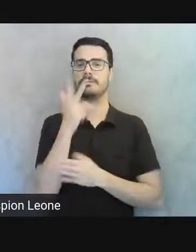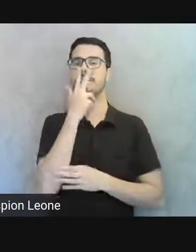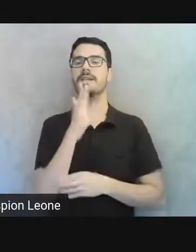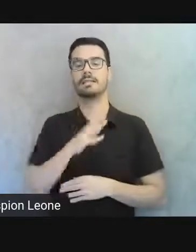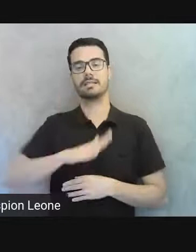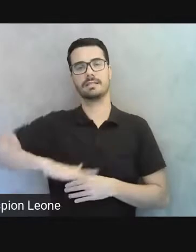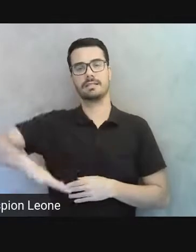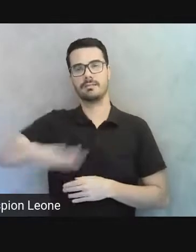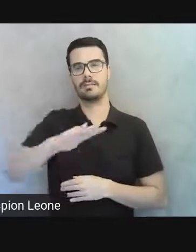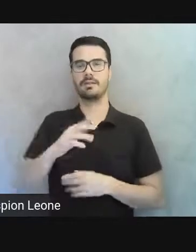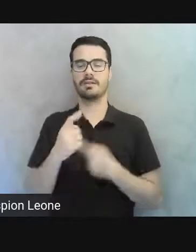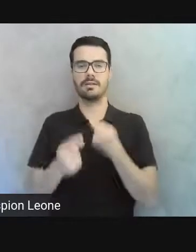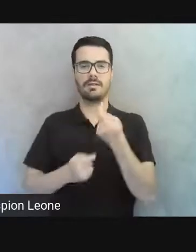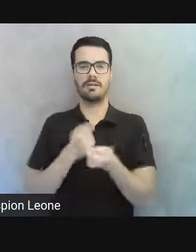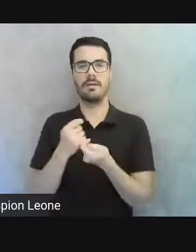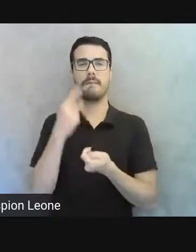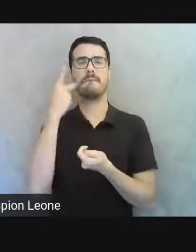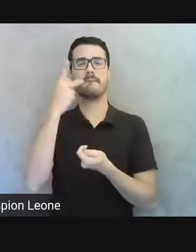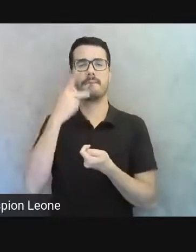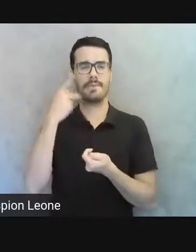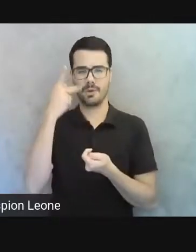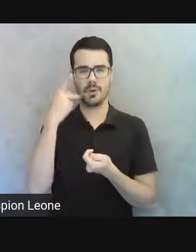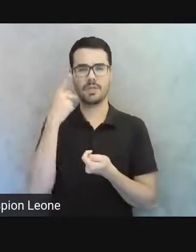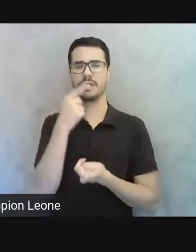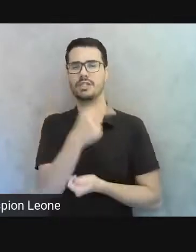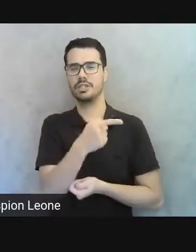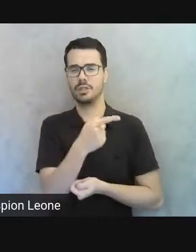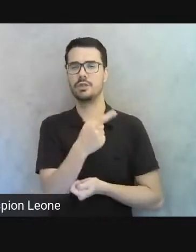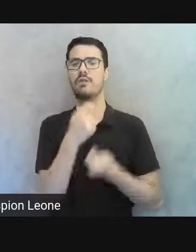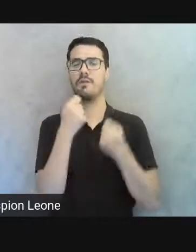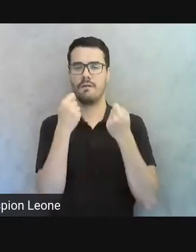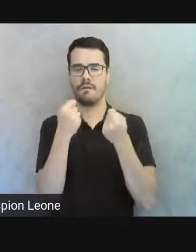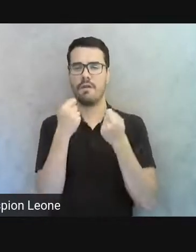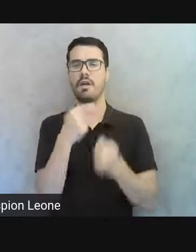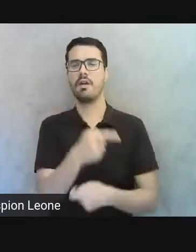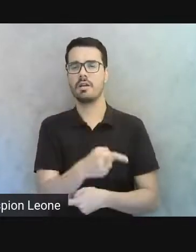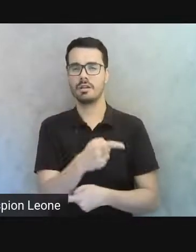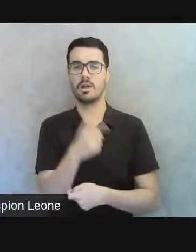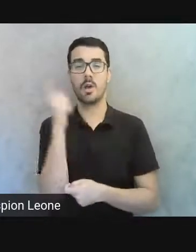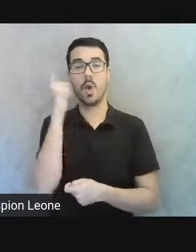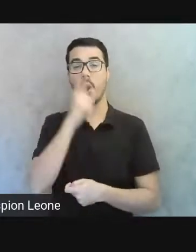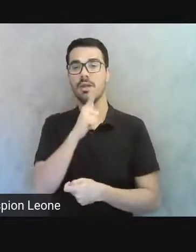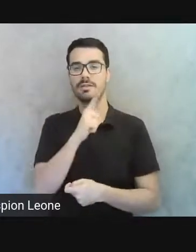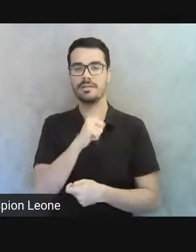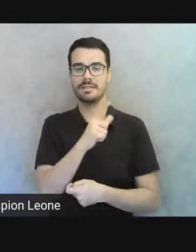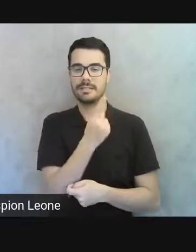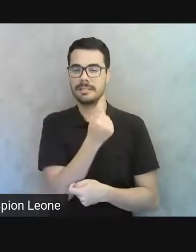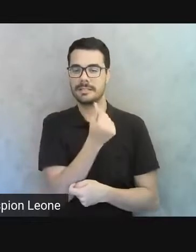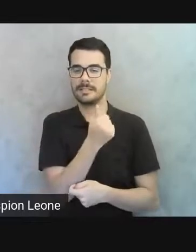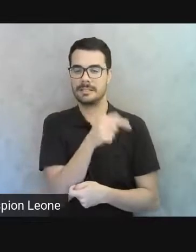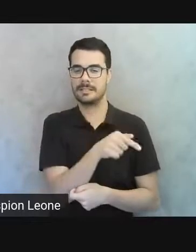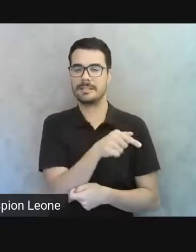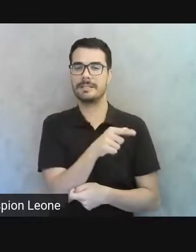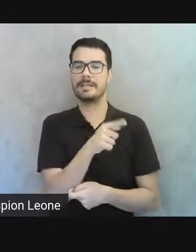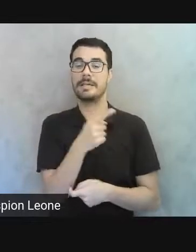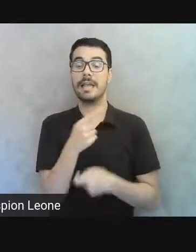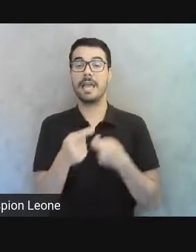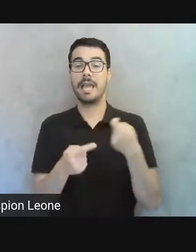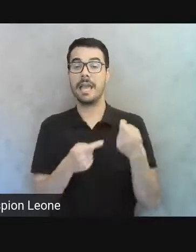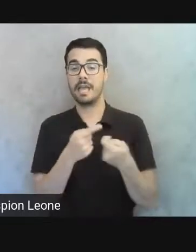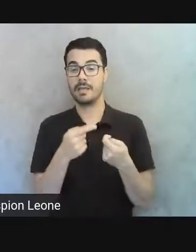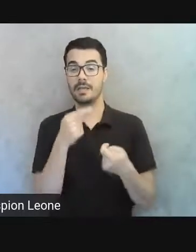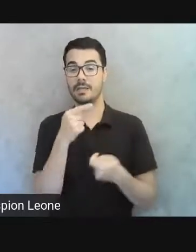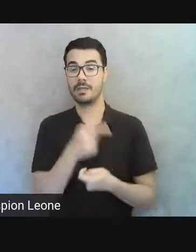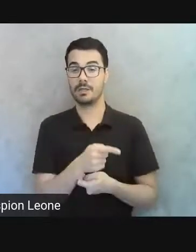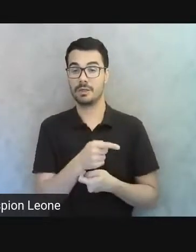Se são politicamente poderosos setores orientados para a captura de renda, é de se esperar uma economia